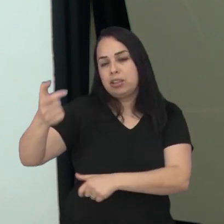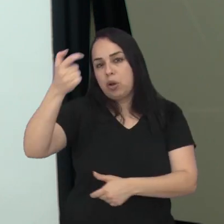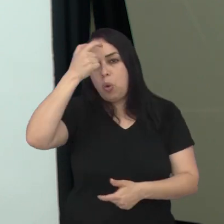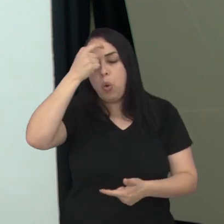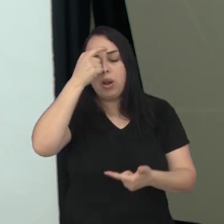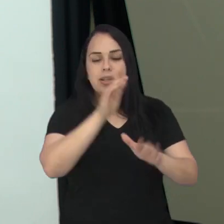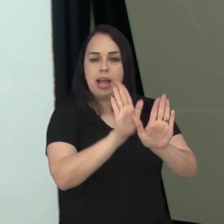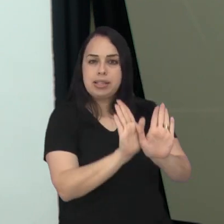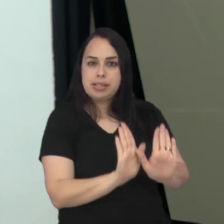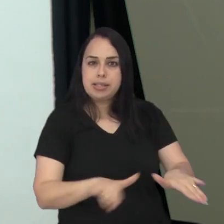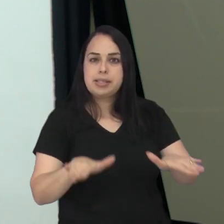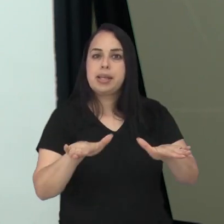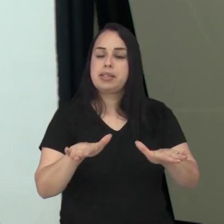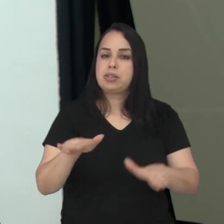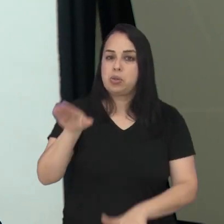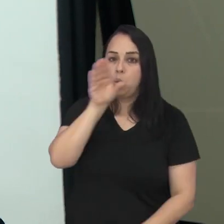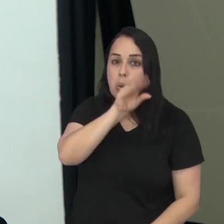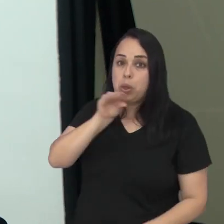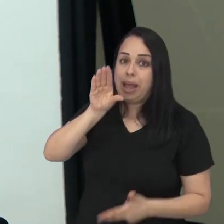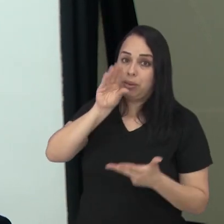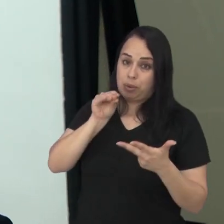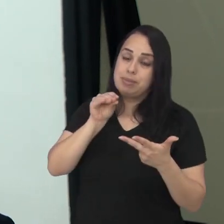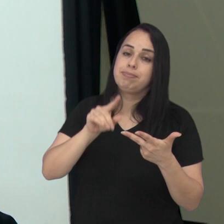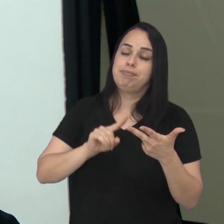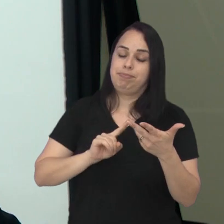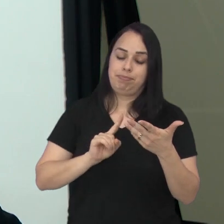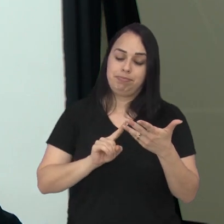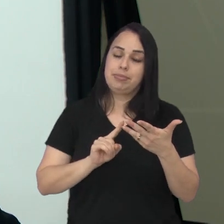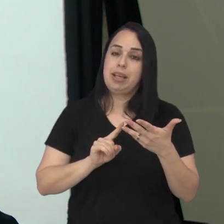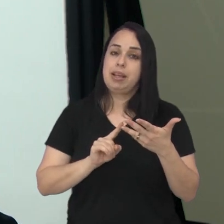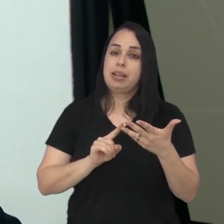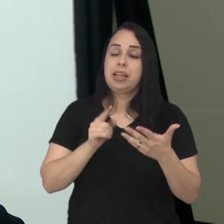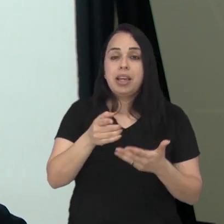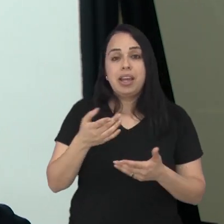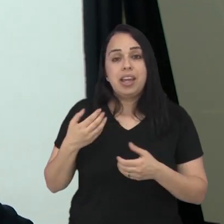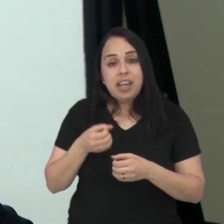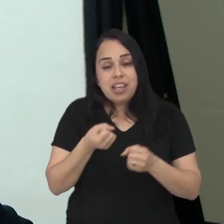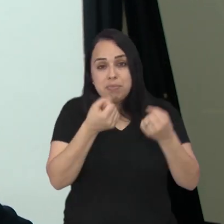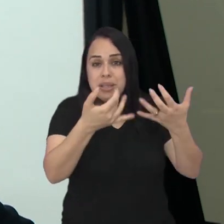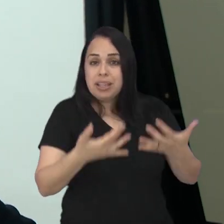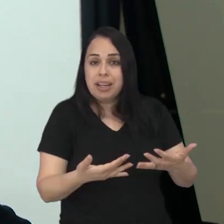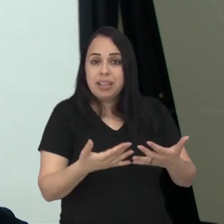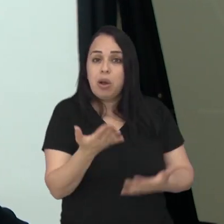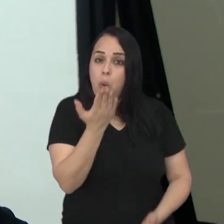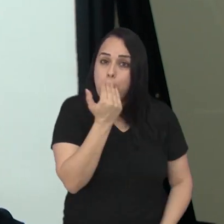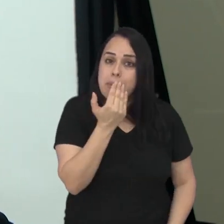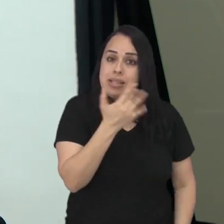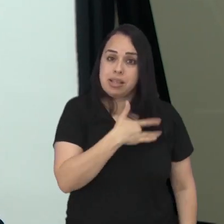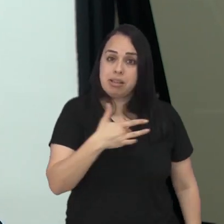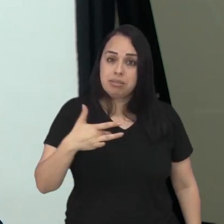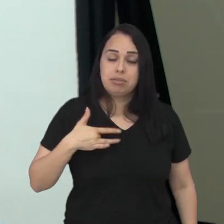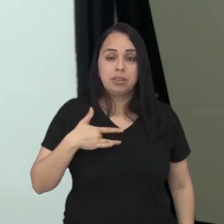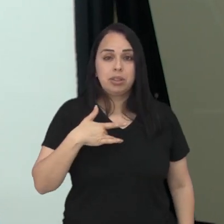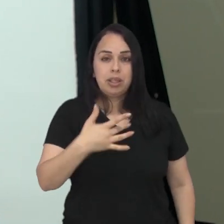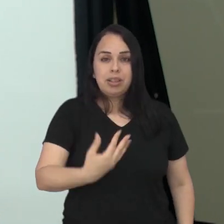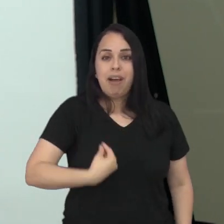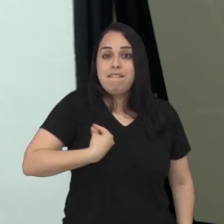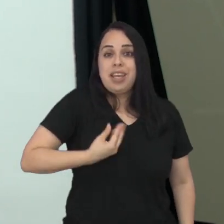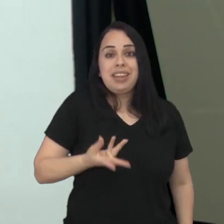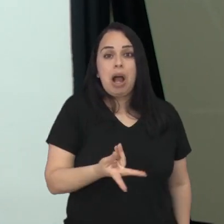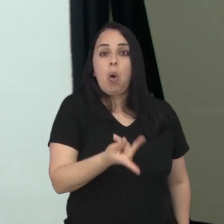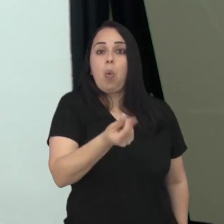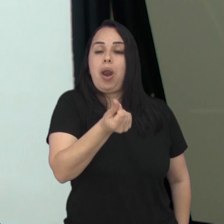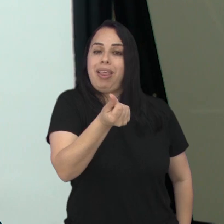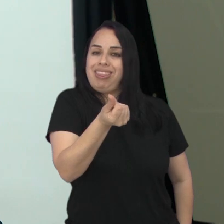ensinando, conscientizando, né, as crianças, os adolescentes, né, procurar uma alimentação mais saudável para